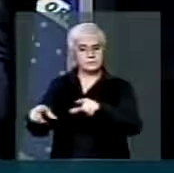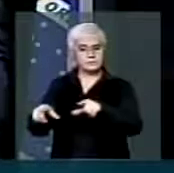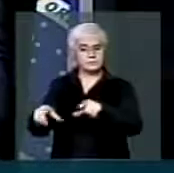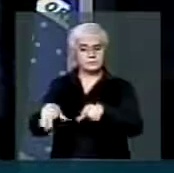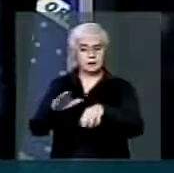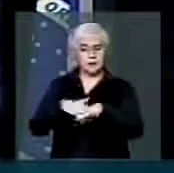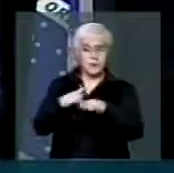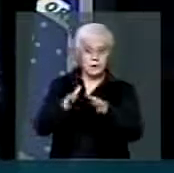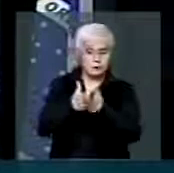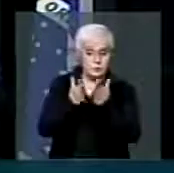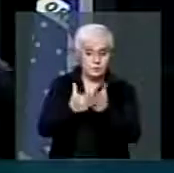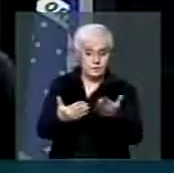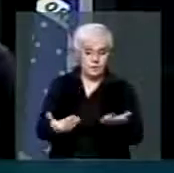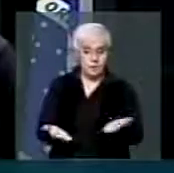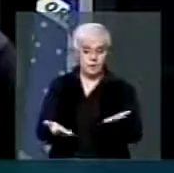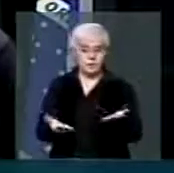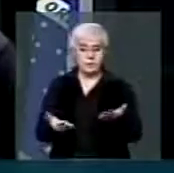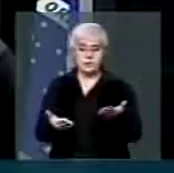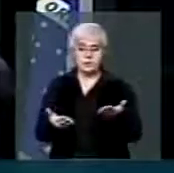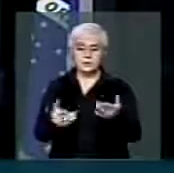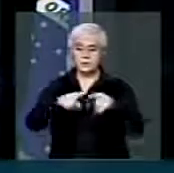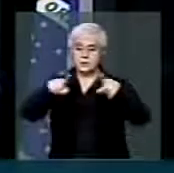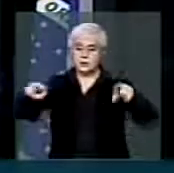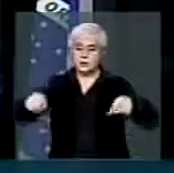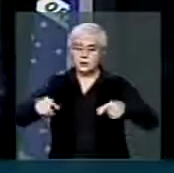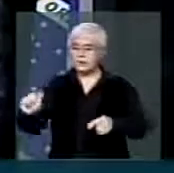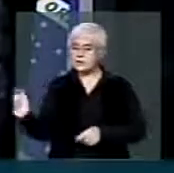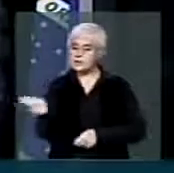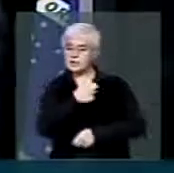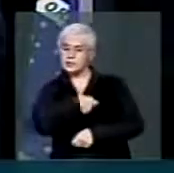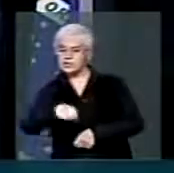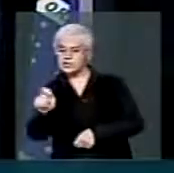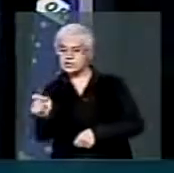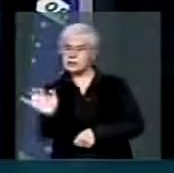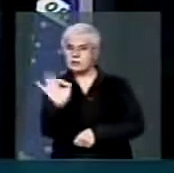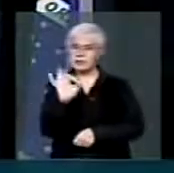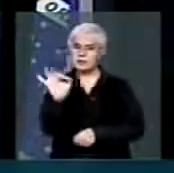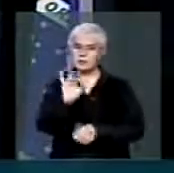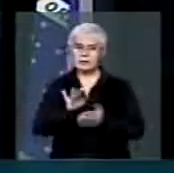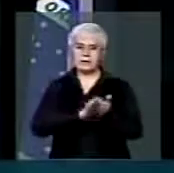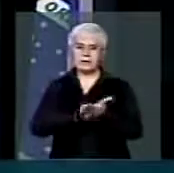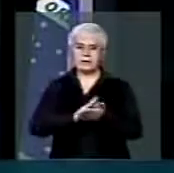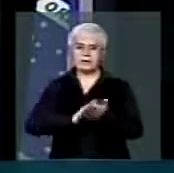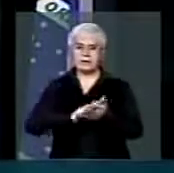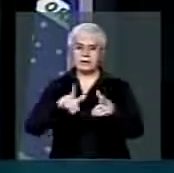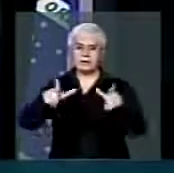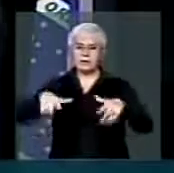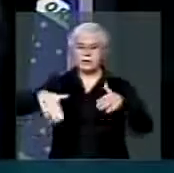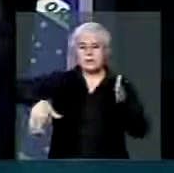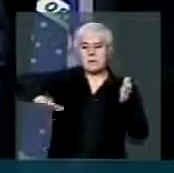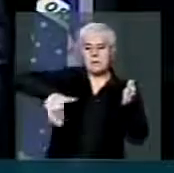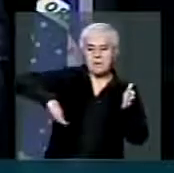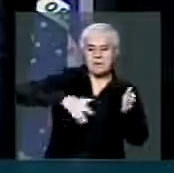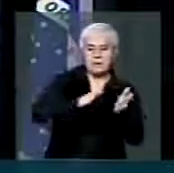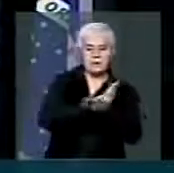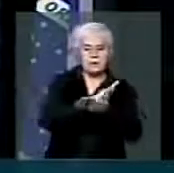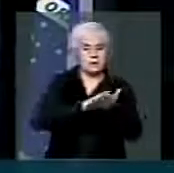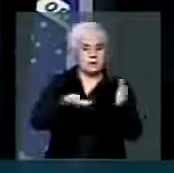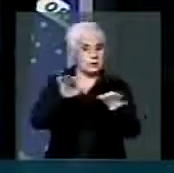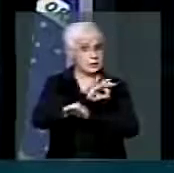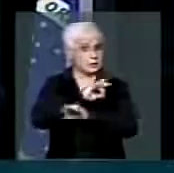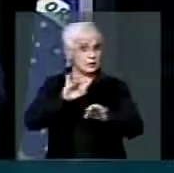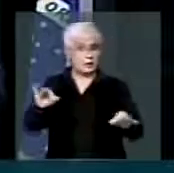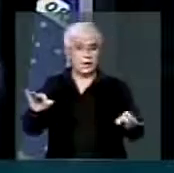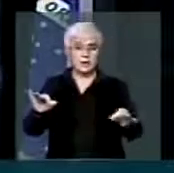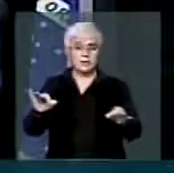mais pobres não tem quadra de tênis, não tem parque aquático,